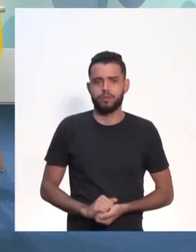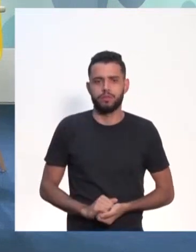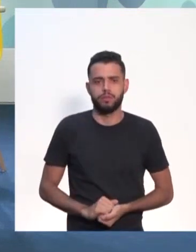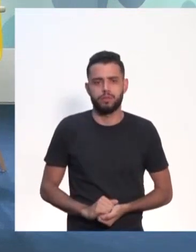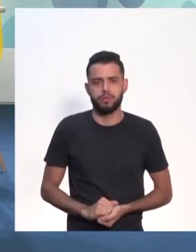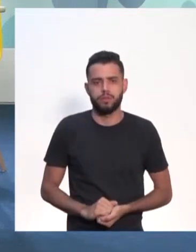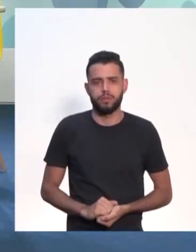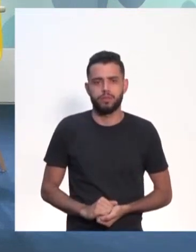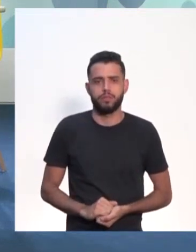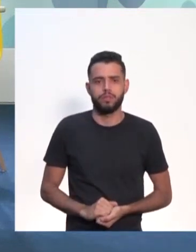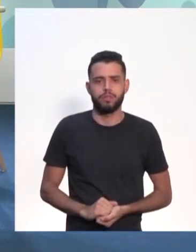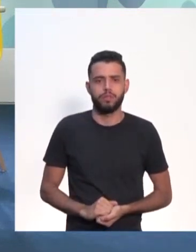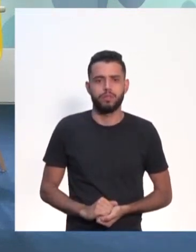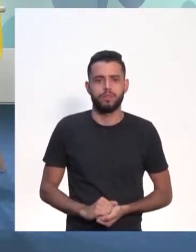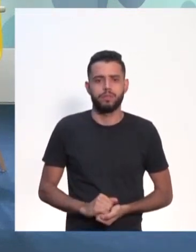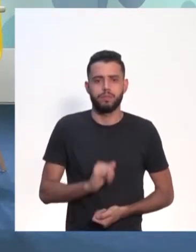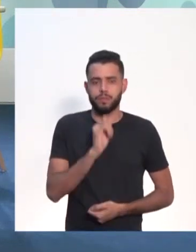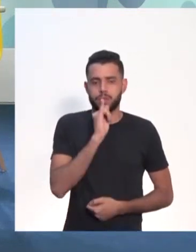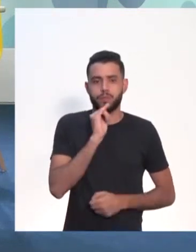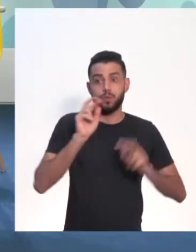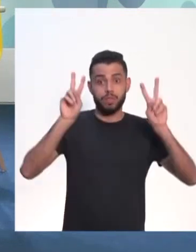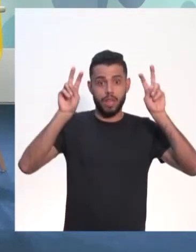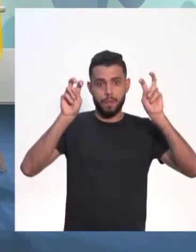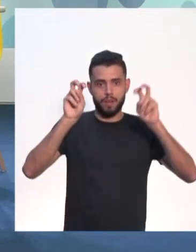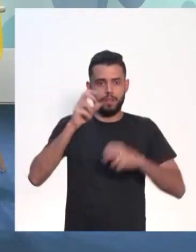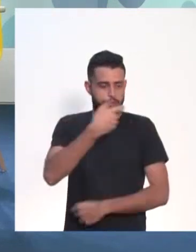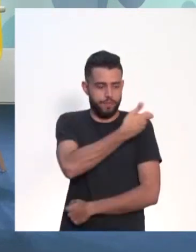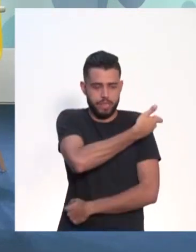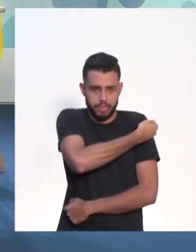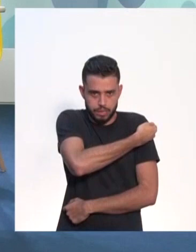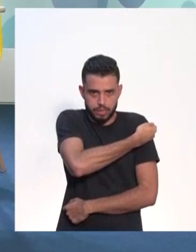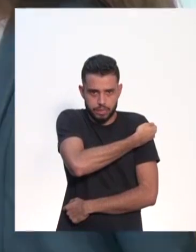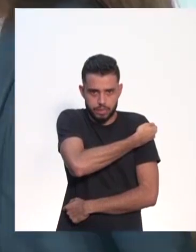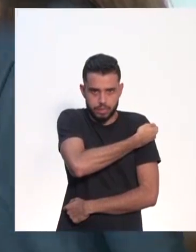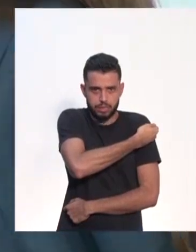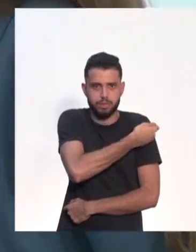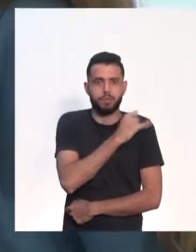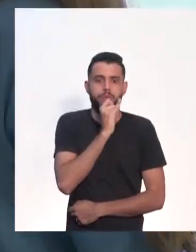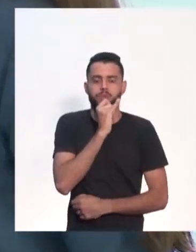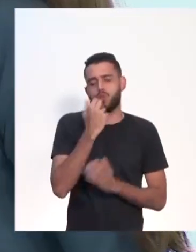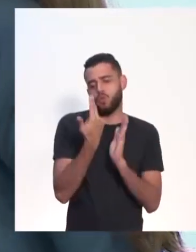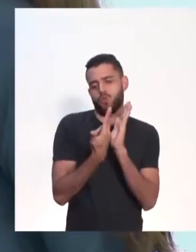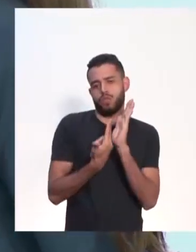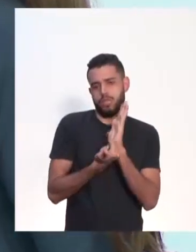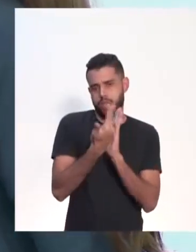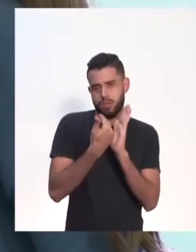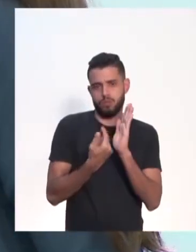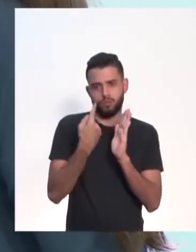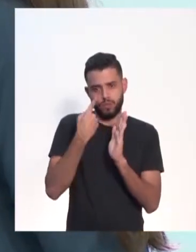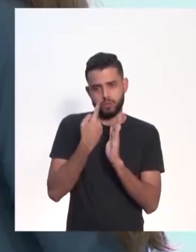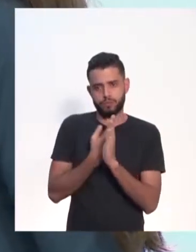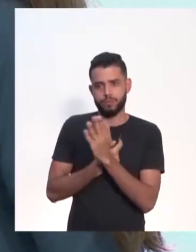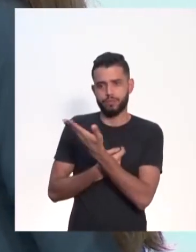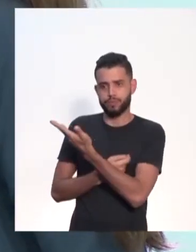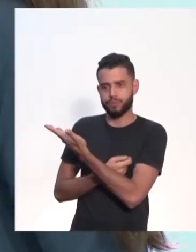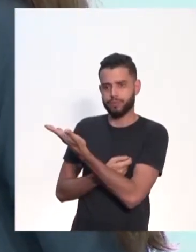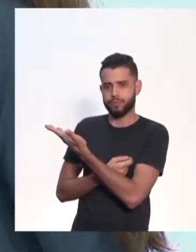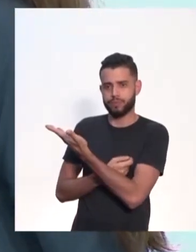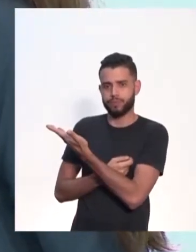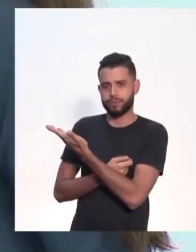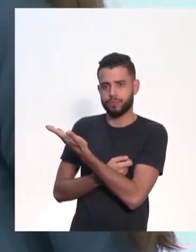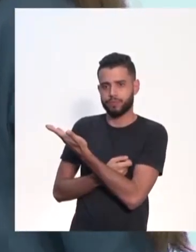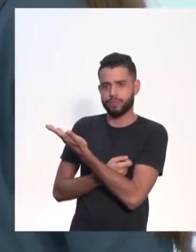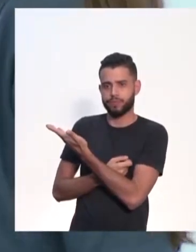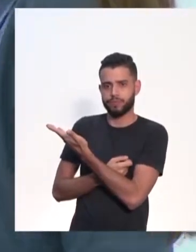ajudas. Então, se a gente está falando de vacina, eu posso fazer o desenho de uma vacina,